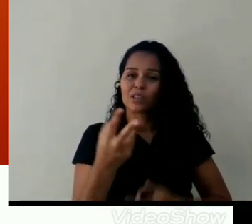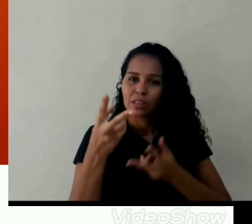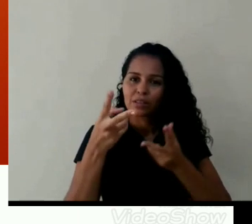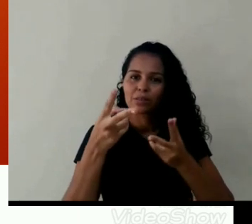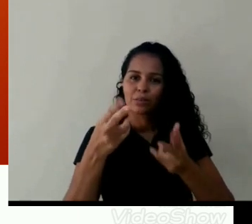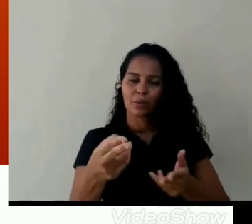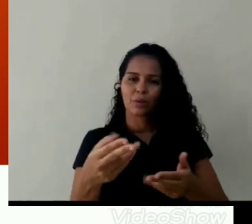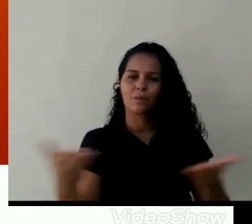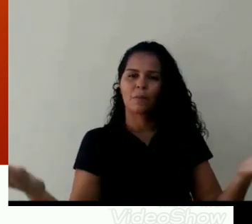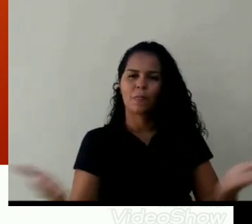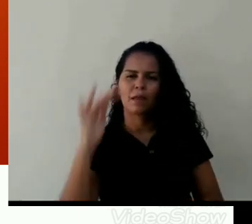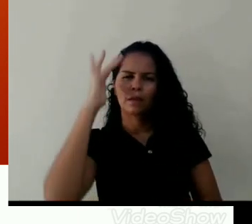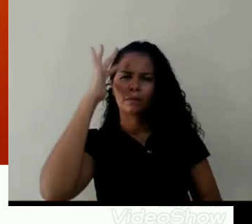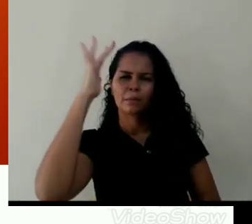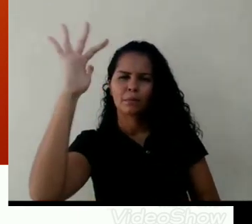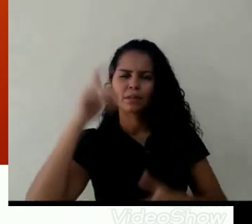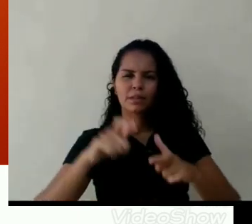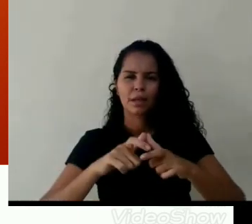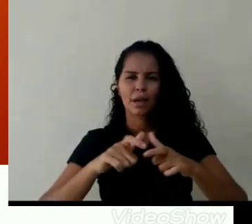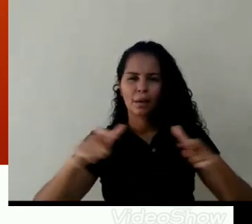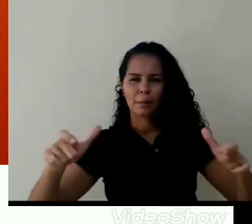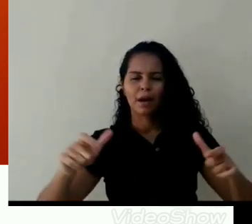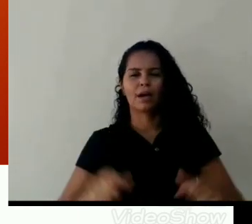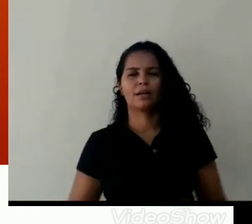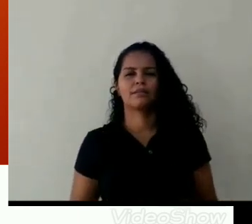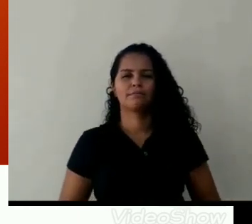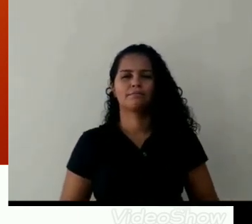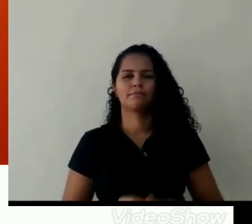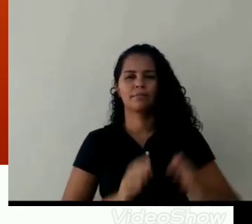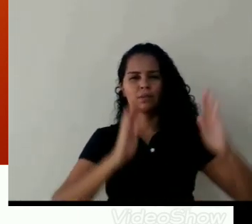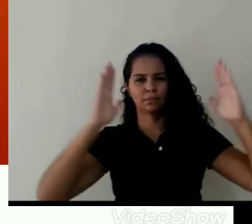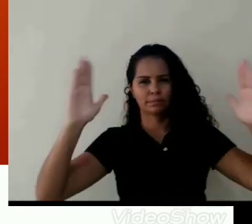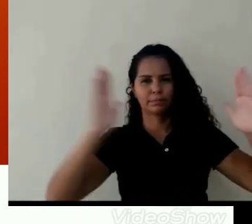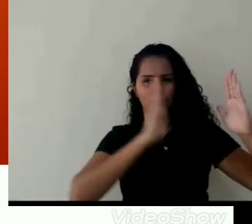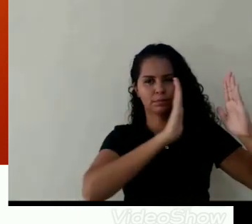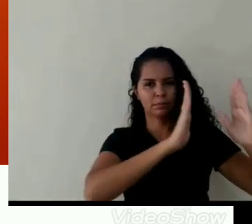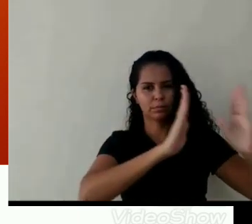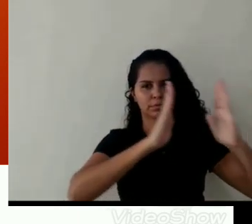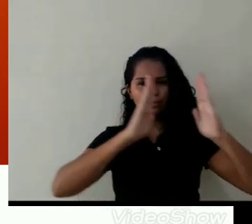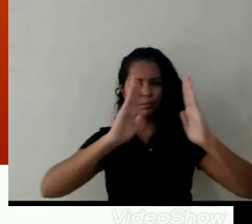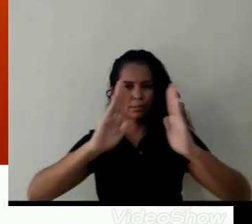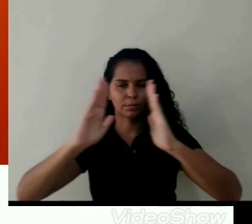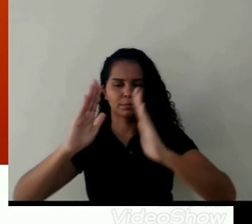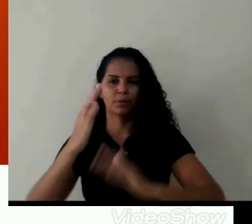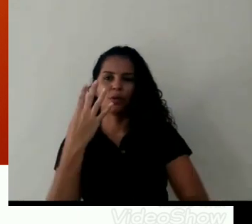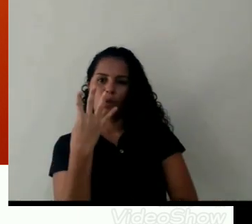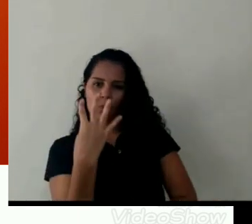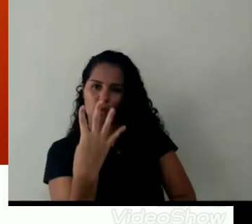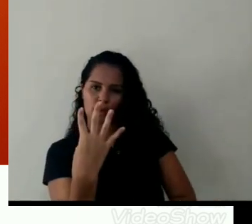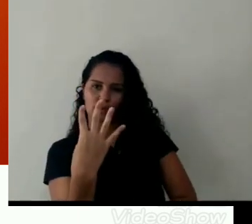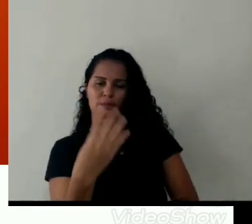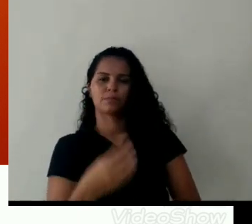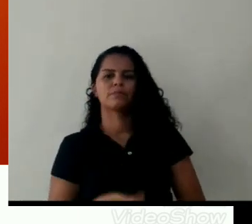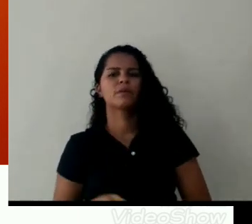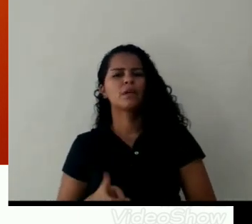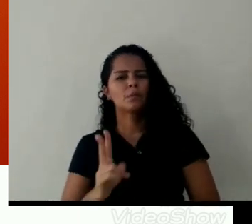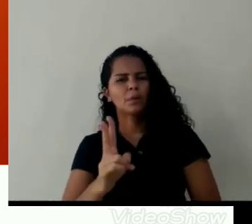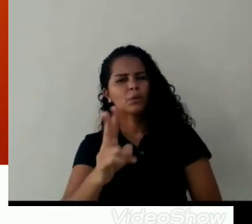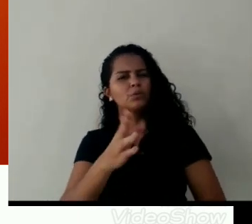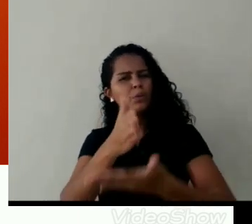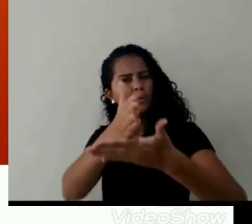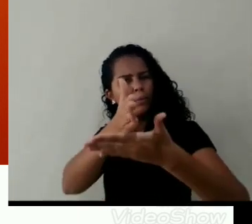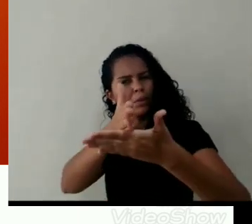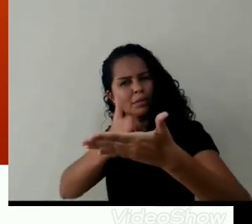4 pedaços iguais. Para continuar com a metade da nossa barra, eu preciso pegar 2 dessas